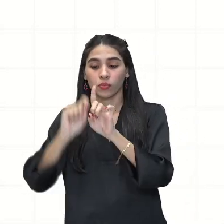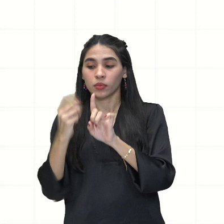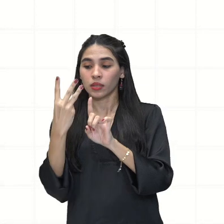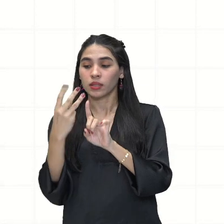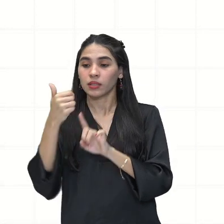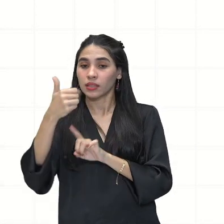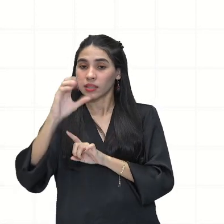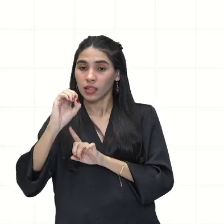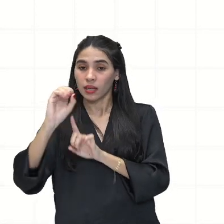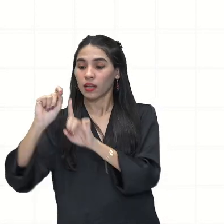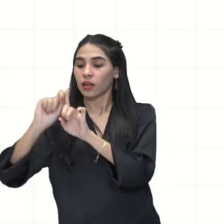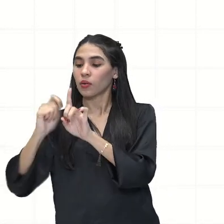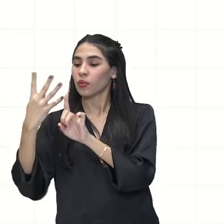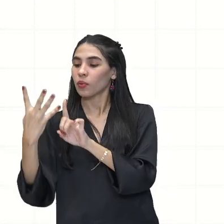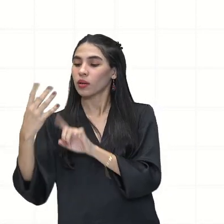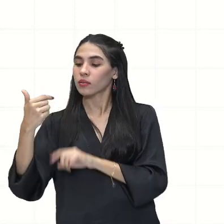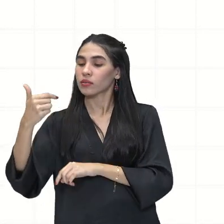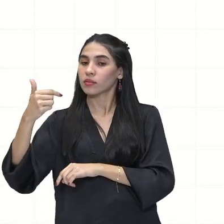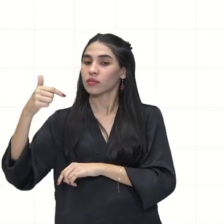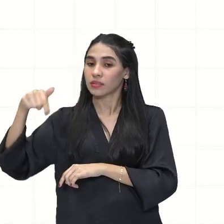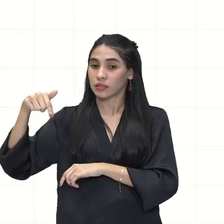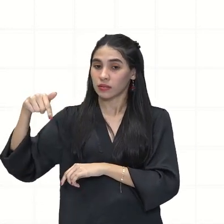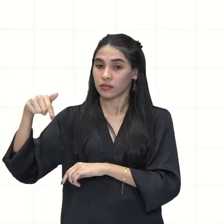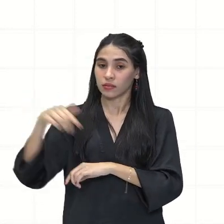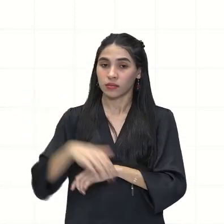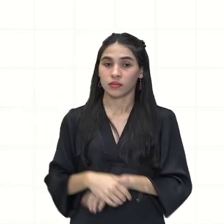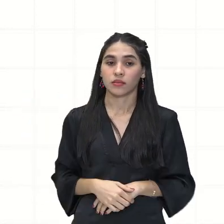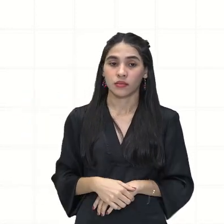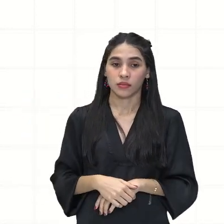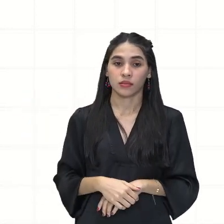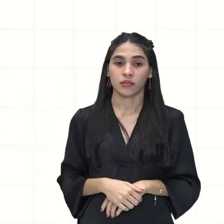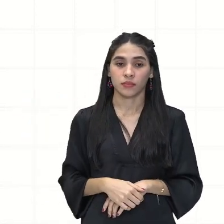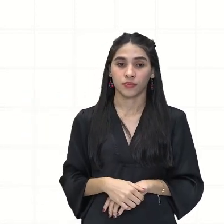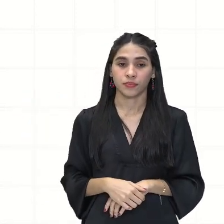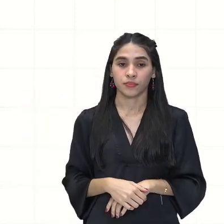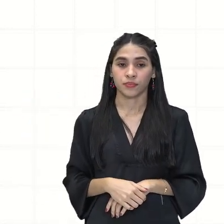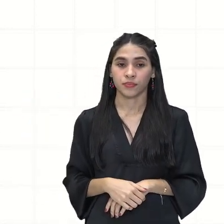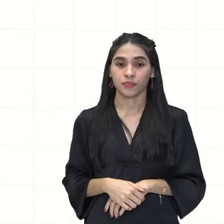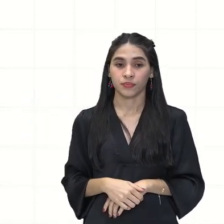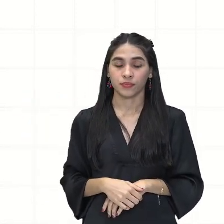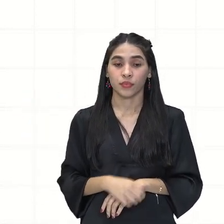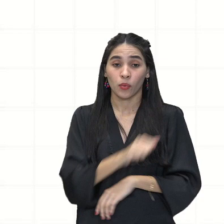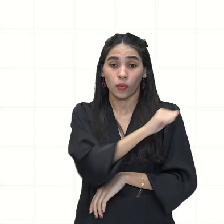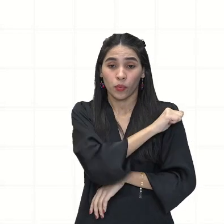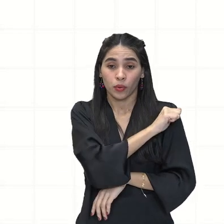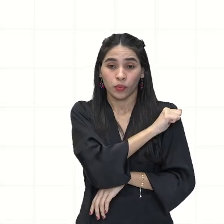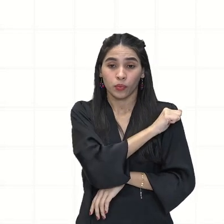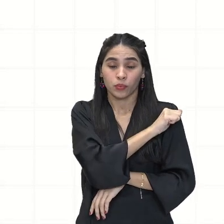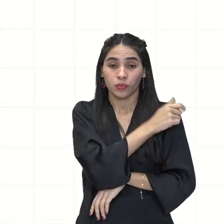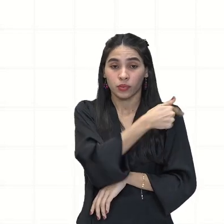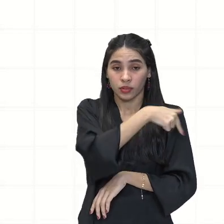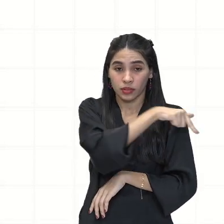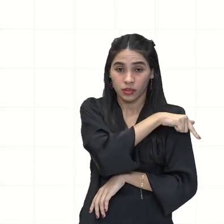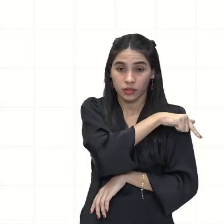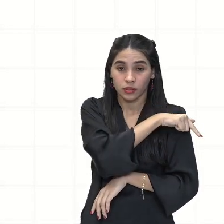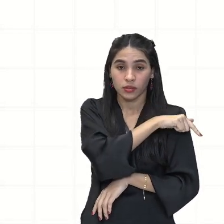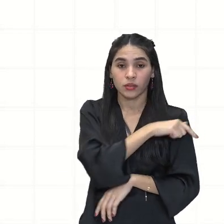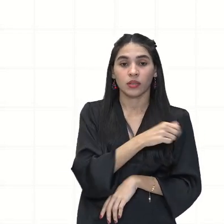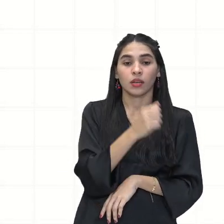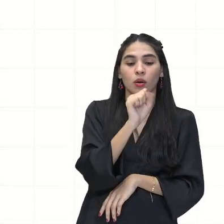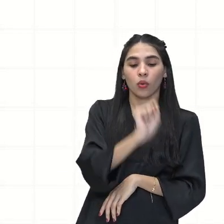e no quarto 7. Já os alunos do 7º ano,